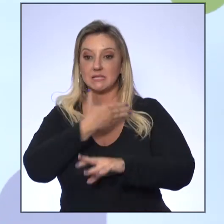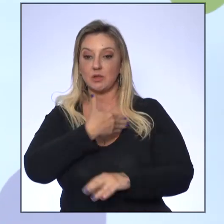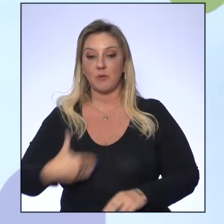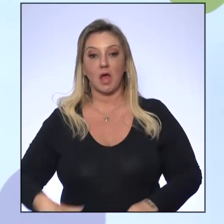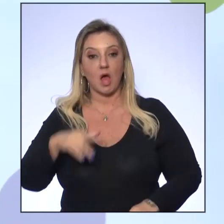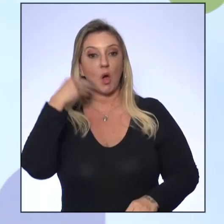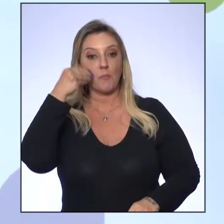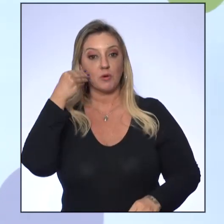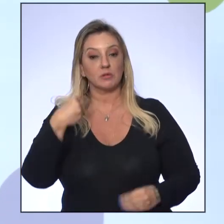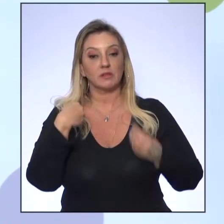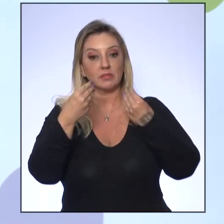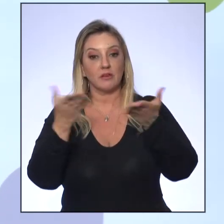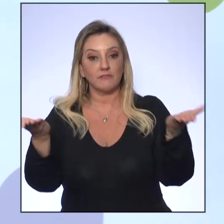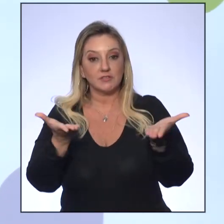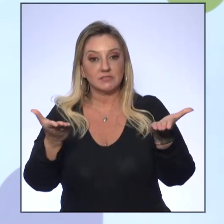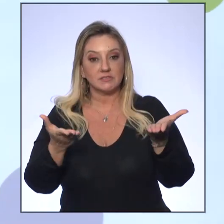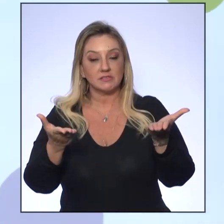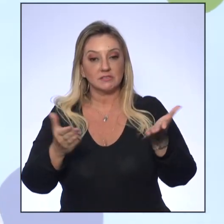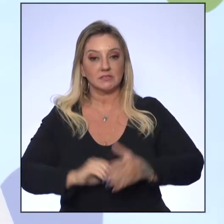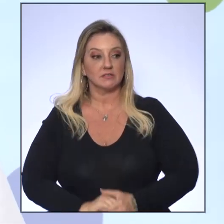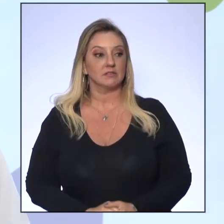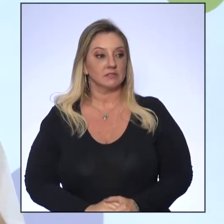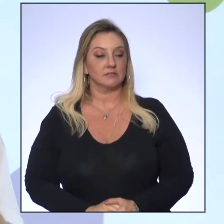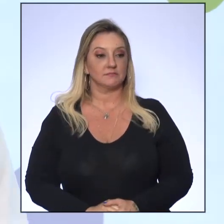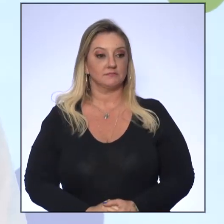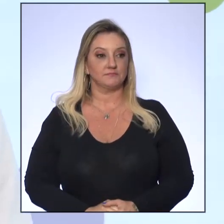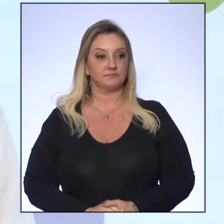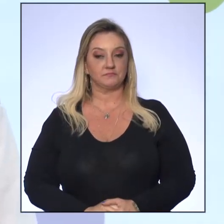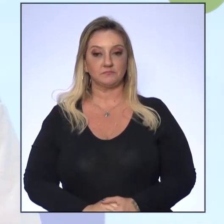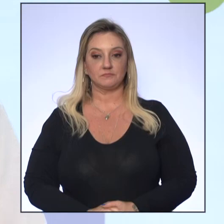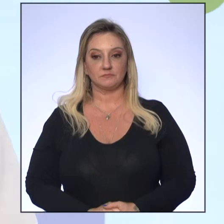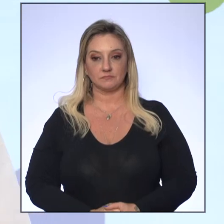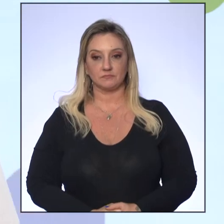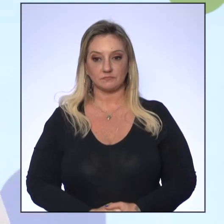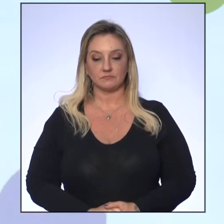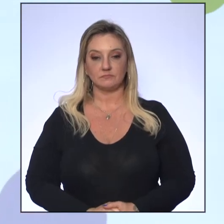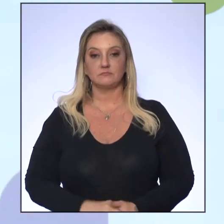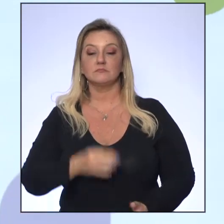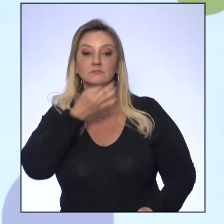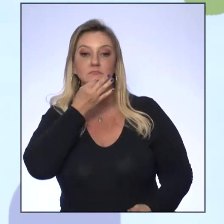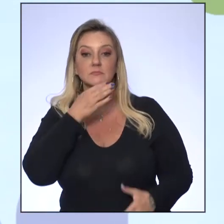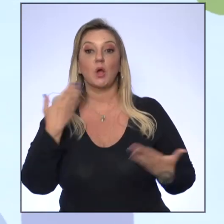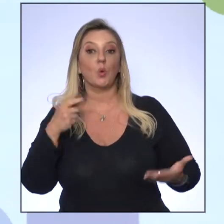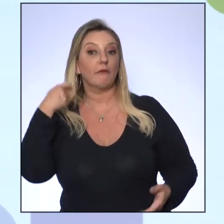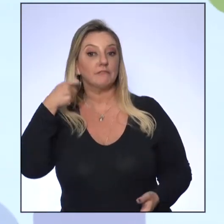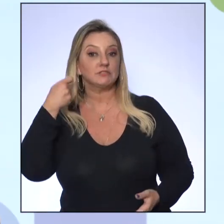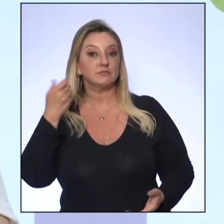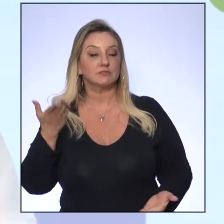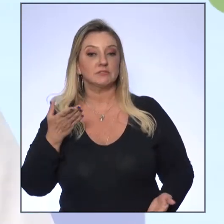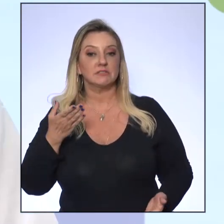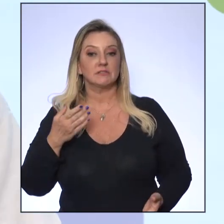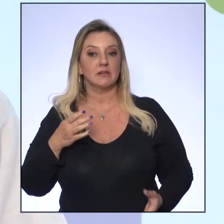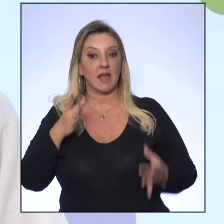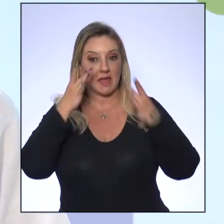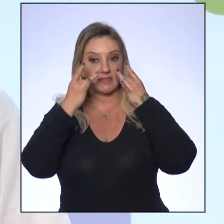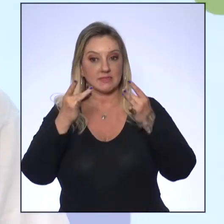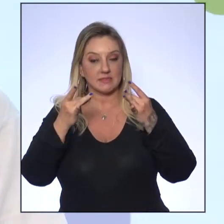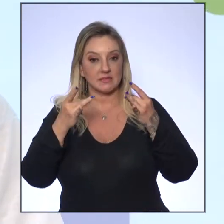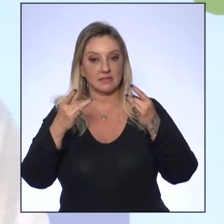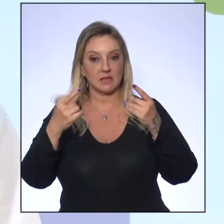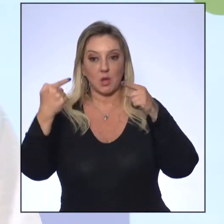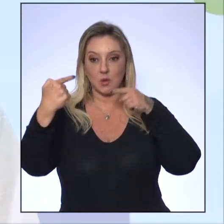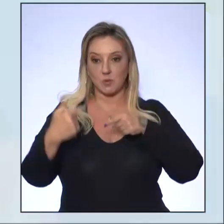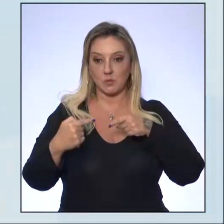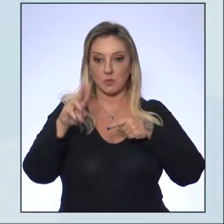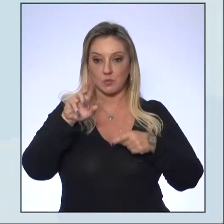é a oportunidade que eu trago hoje para vocês. Então, qual é a dica de vestibular do dia? Se liga, competição